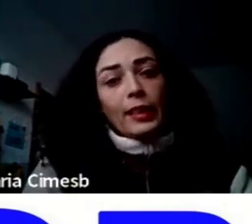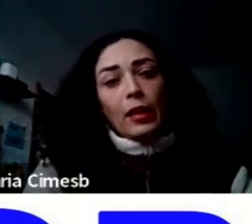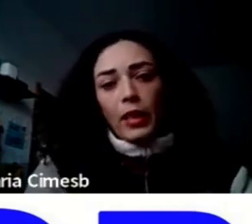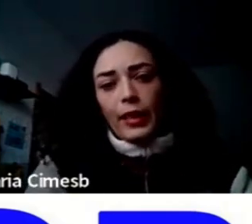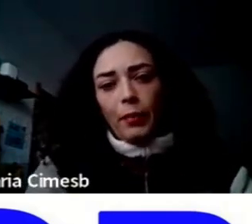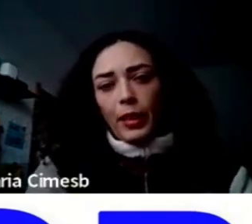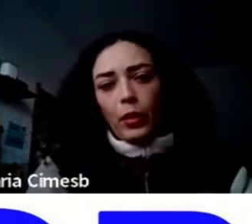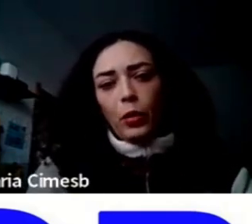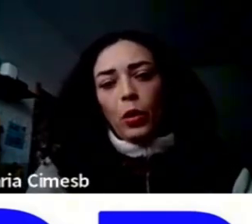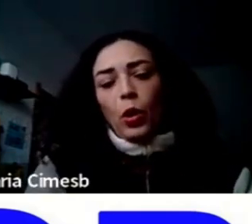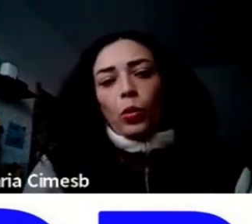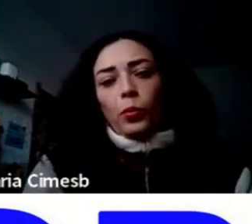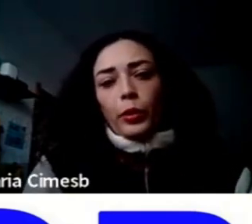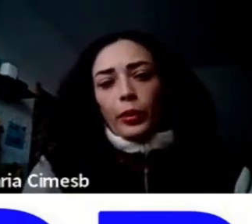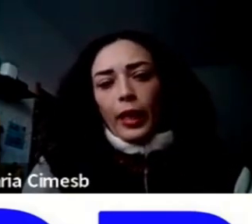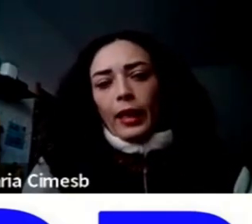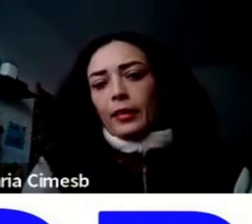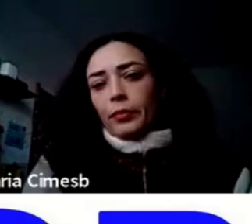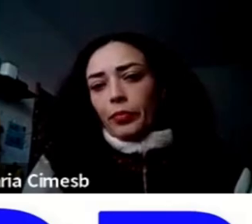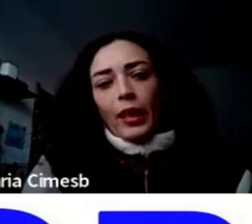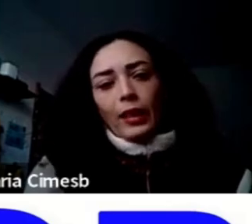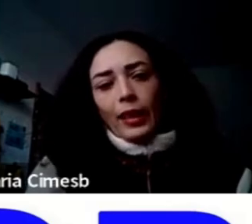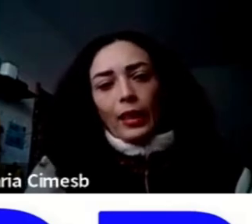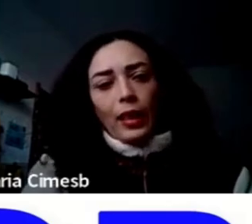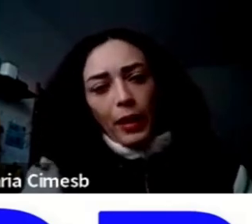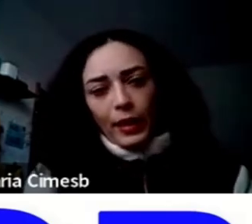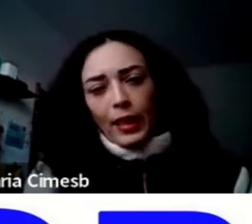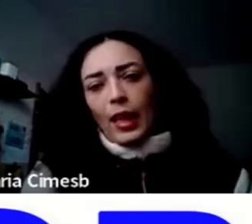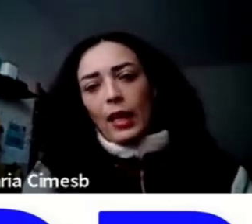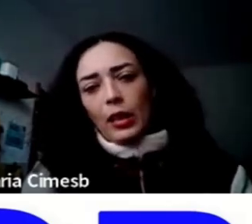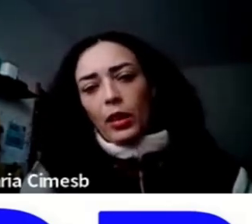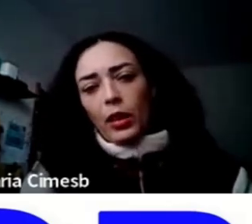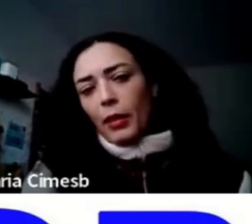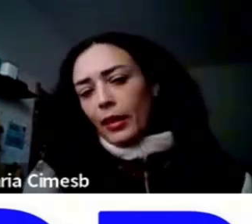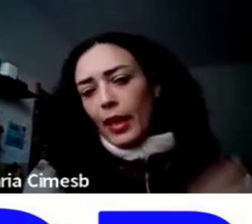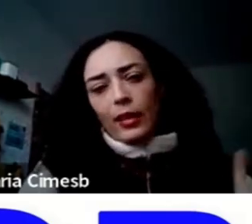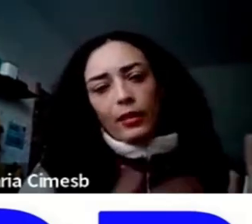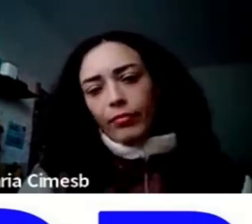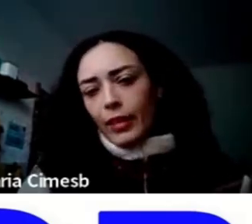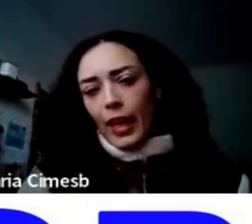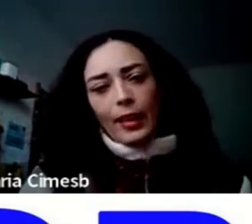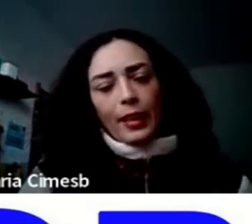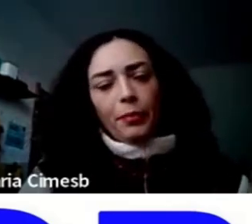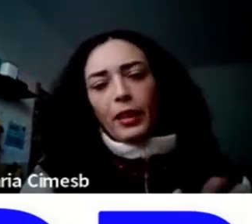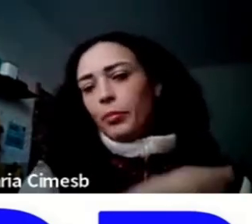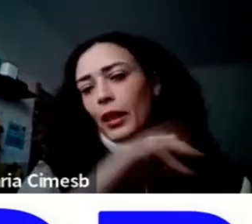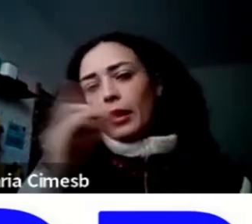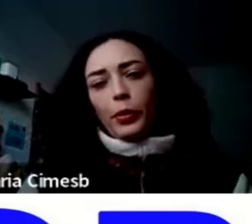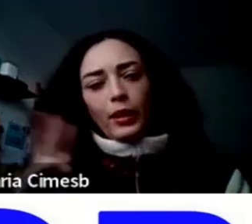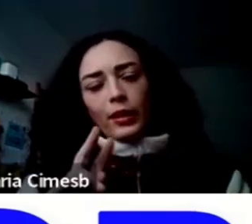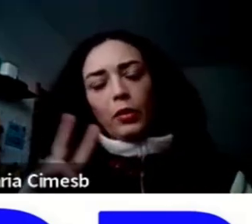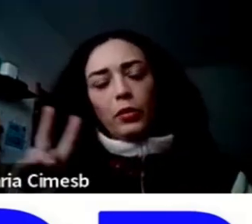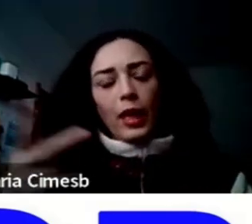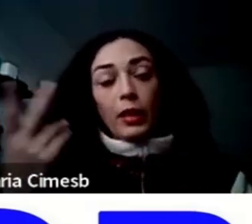uma obrigação ele ter que aprender o português. Primeiro ele tem que aprender a língua ali materna, que é a Libras,